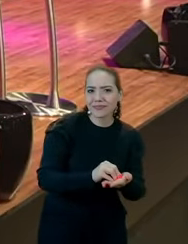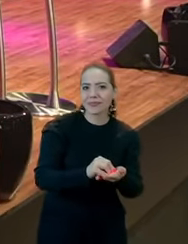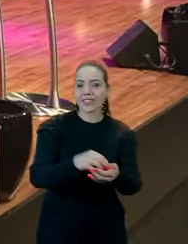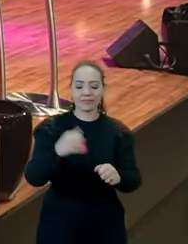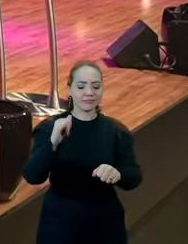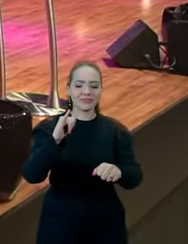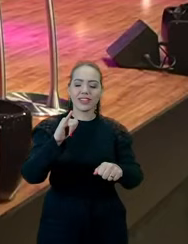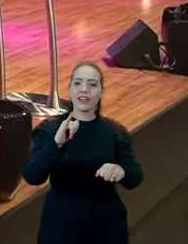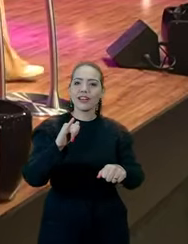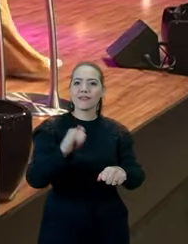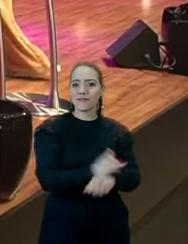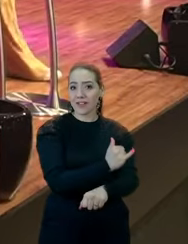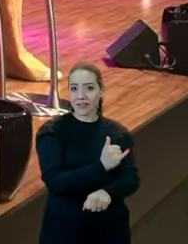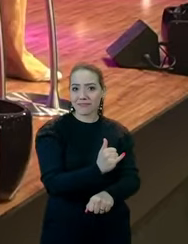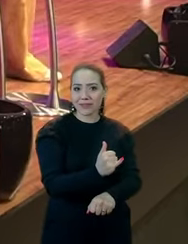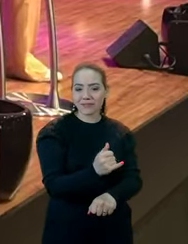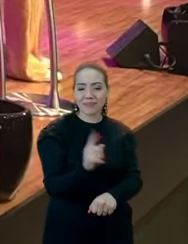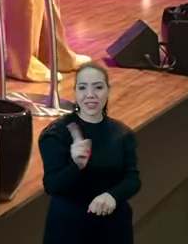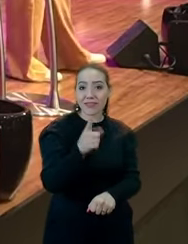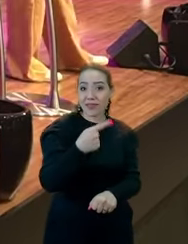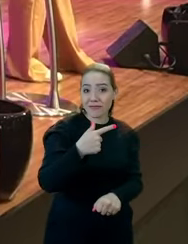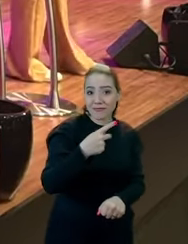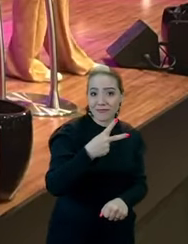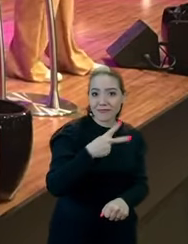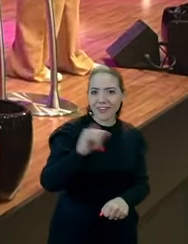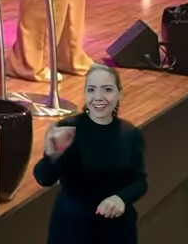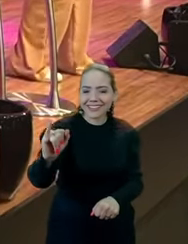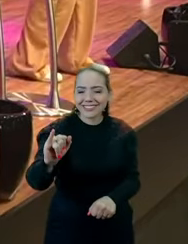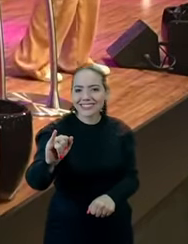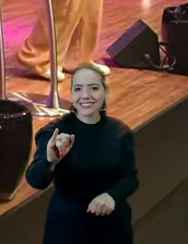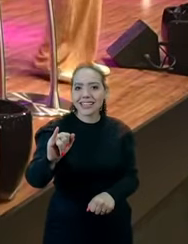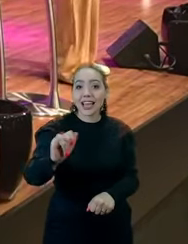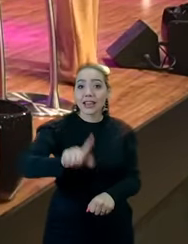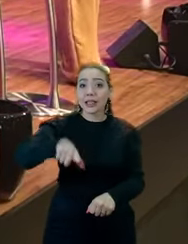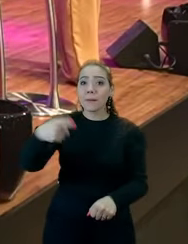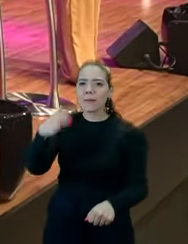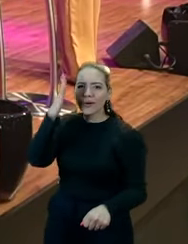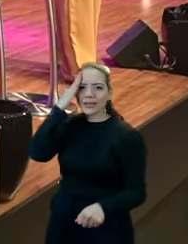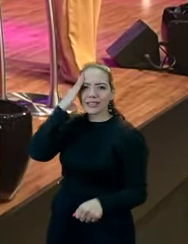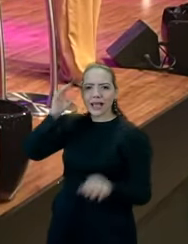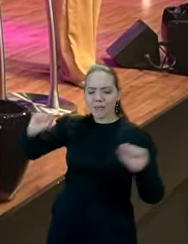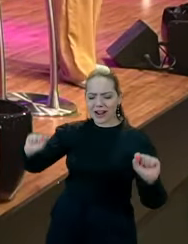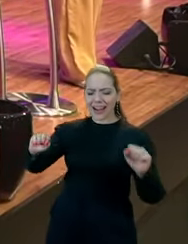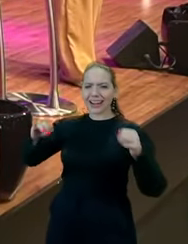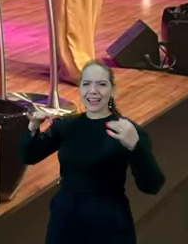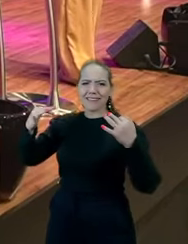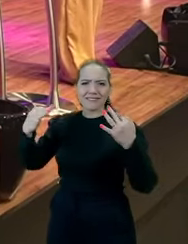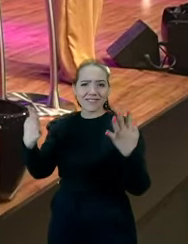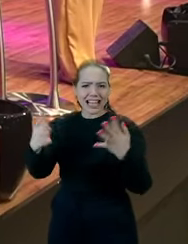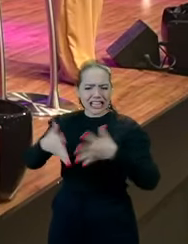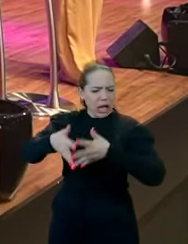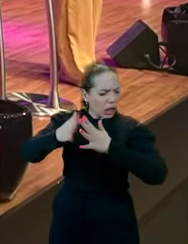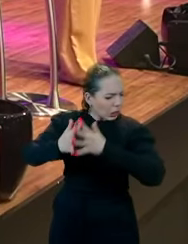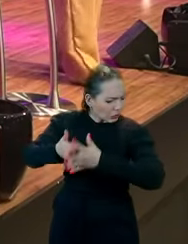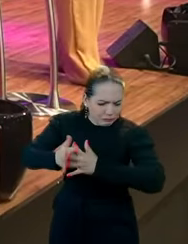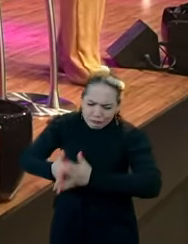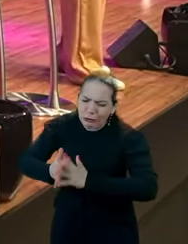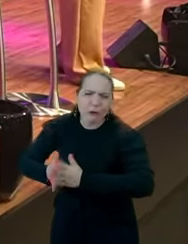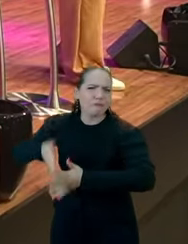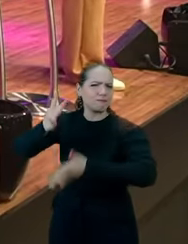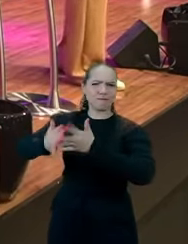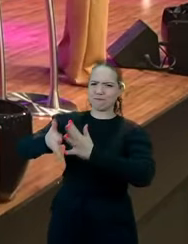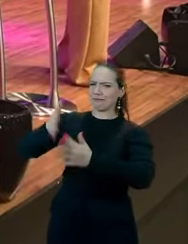tinha percebido é que as pessoas podem estar juntas fisicamente, mas totalmente desconectadas. Isso acontece no casamento. Às vezes